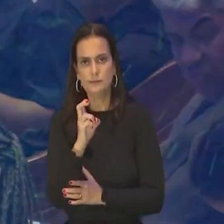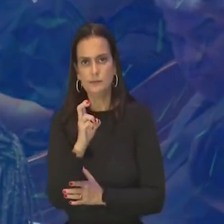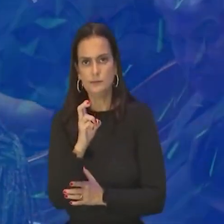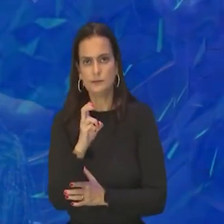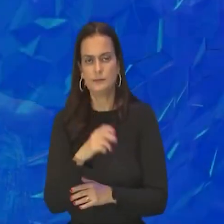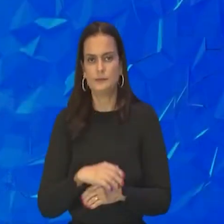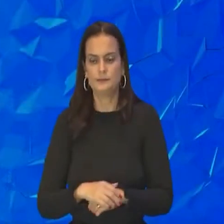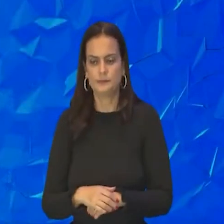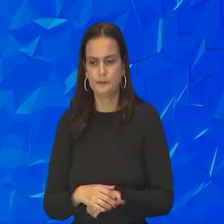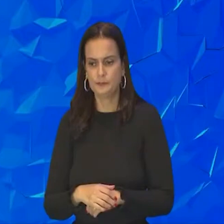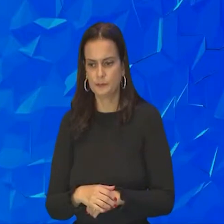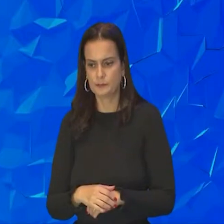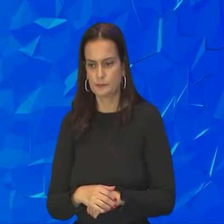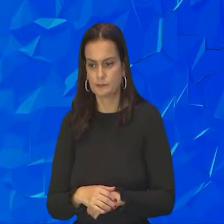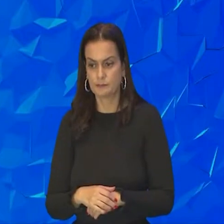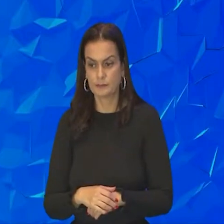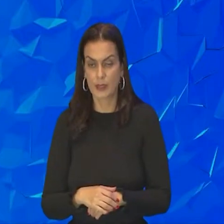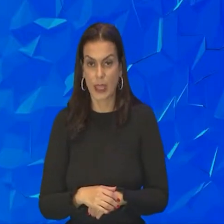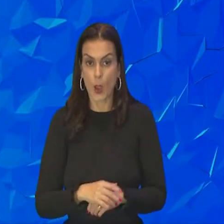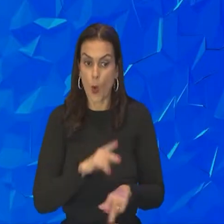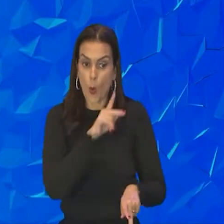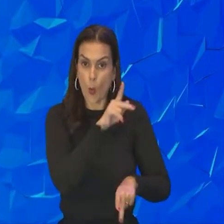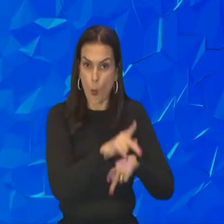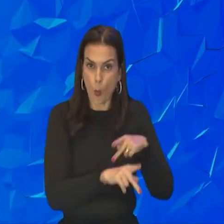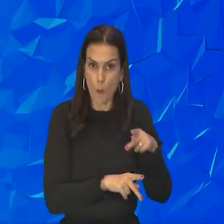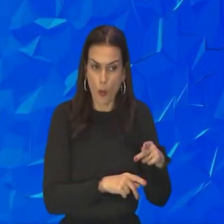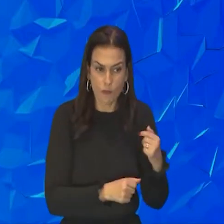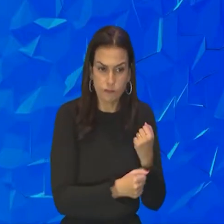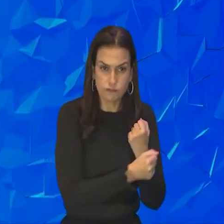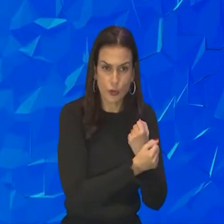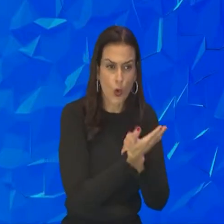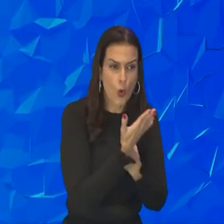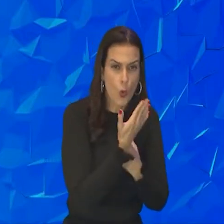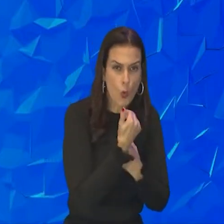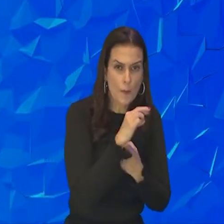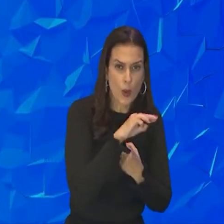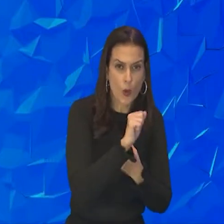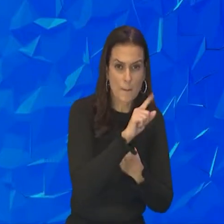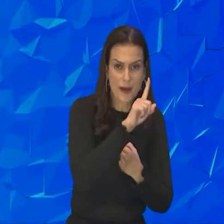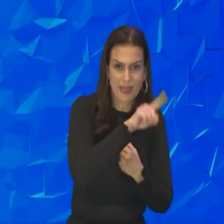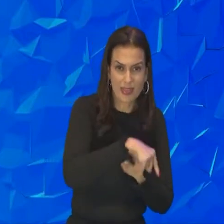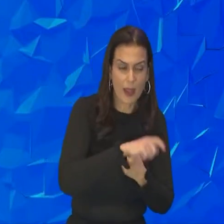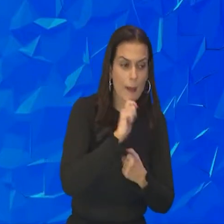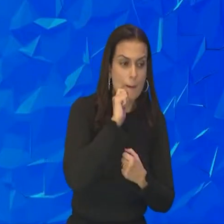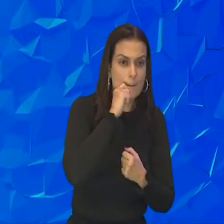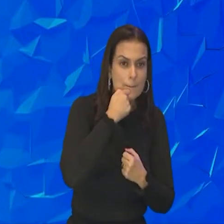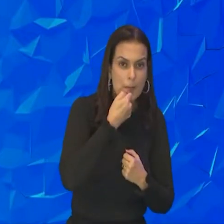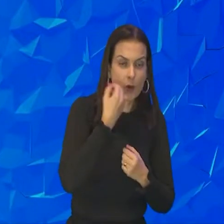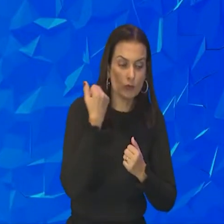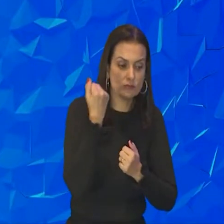pais comeram maná no deserto, como está escrito, deu-lhes a comer pão do céu.